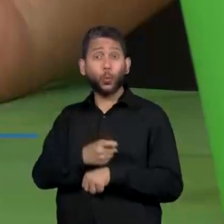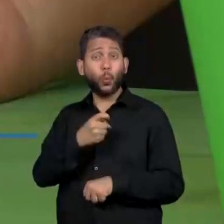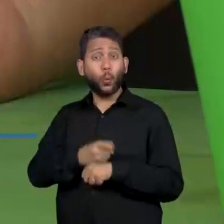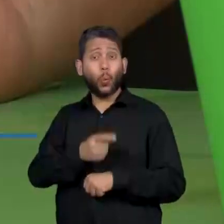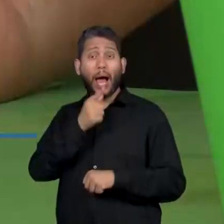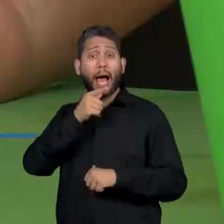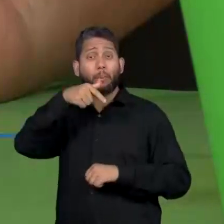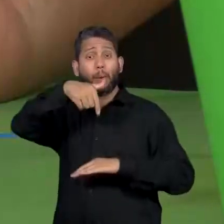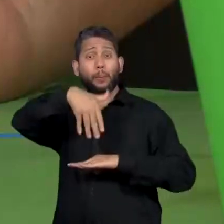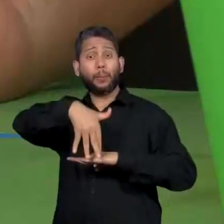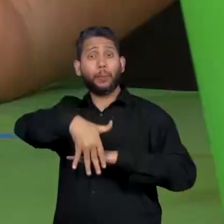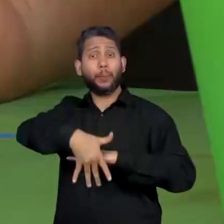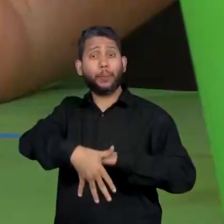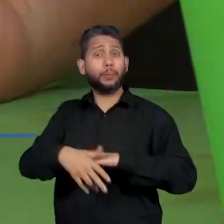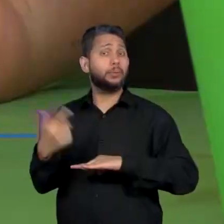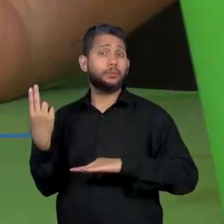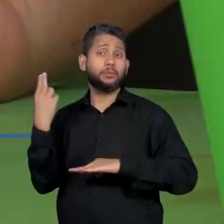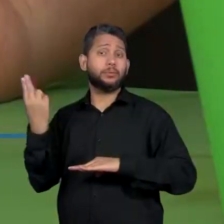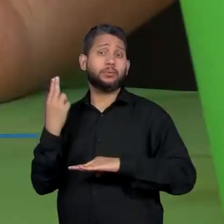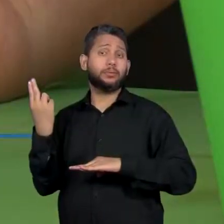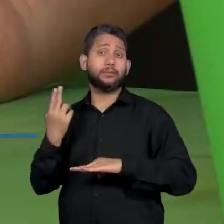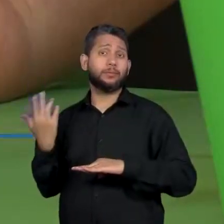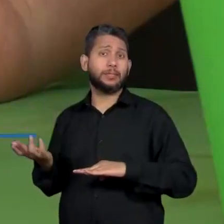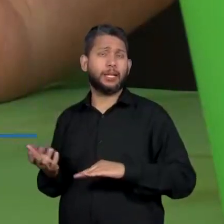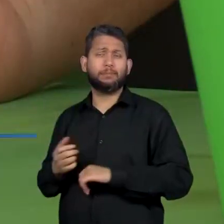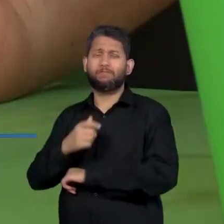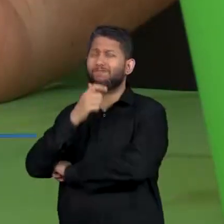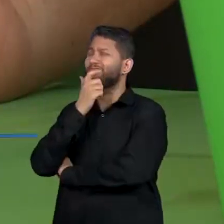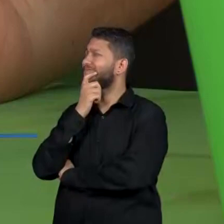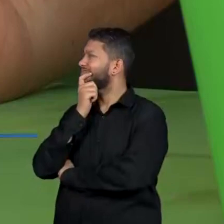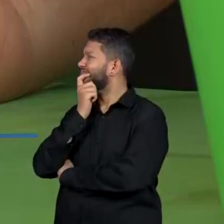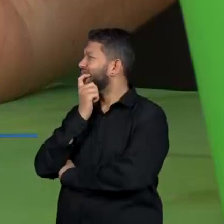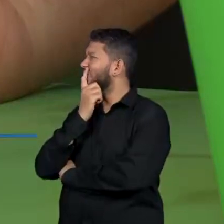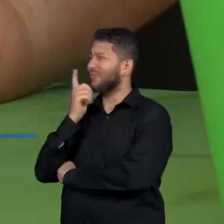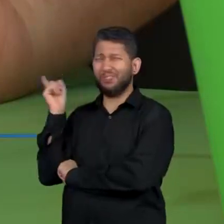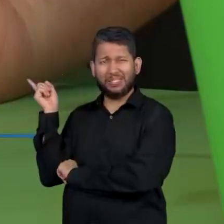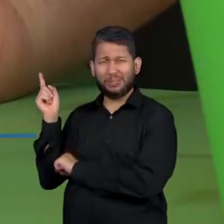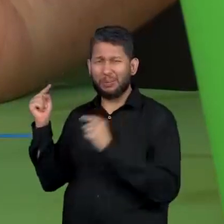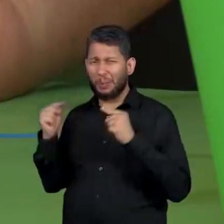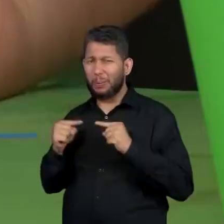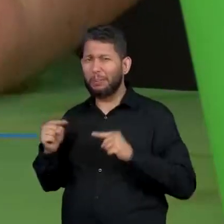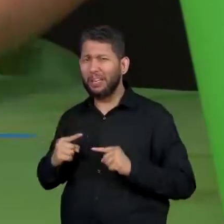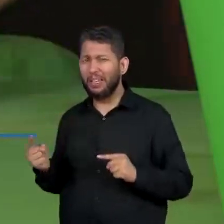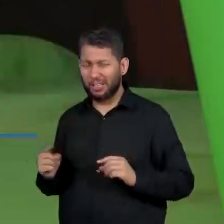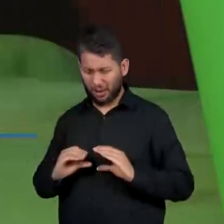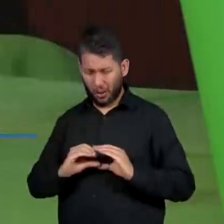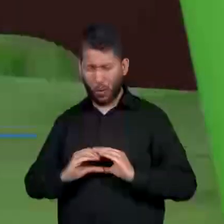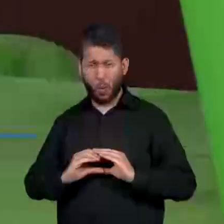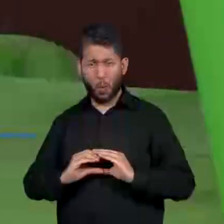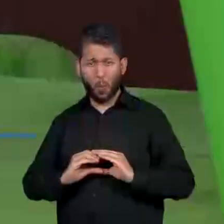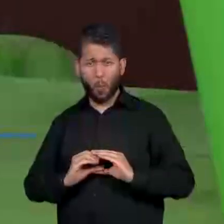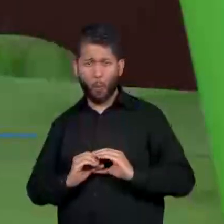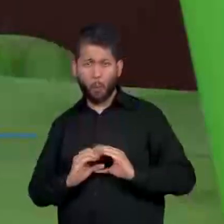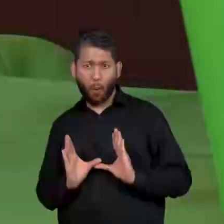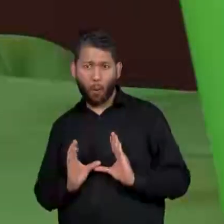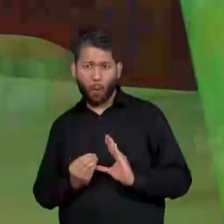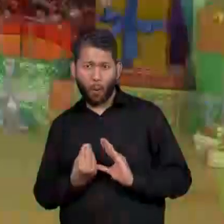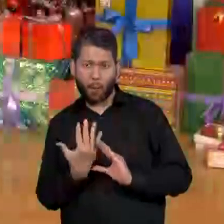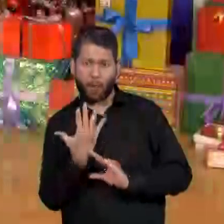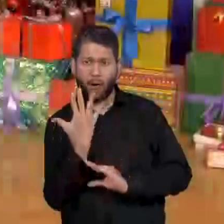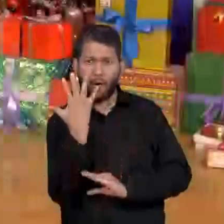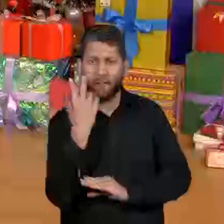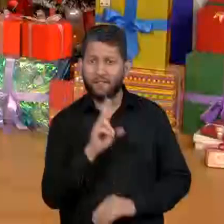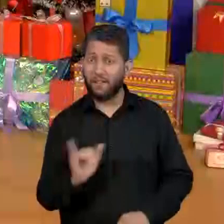vai penetrar aí entre Isso os seus mesmo. Grãos, não é? Então, será que essa semente vai brotar? É a experiência, Fica né? Fica aí